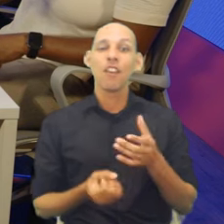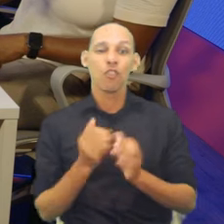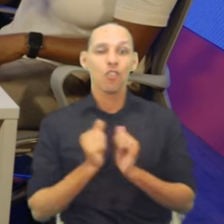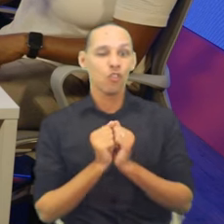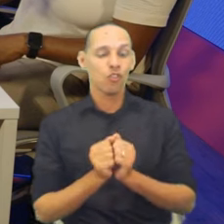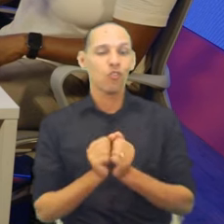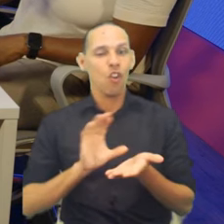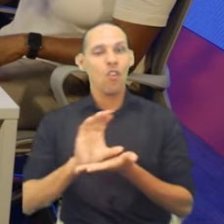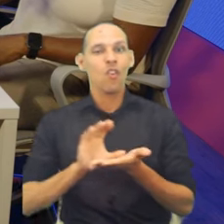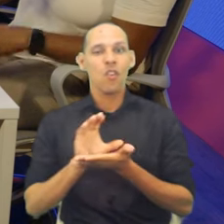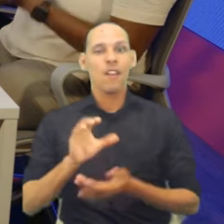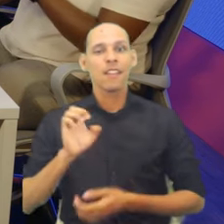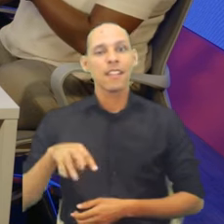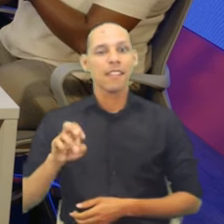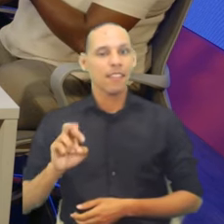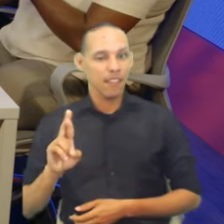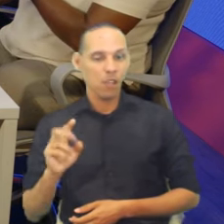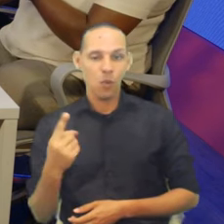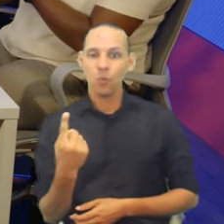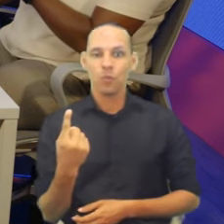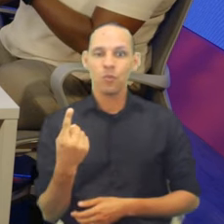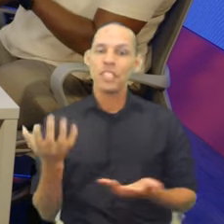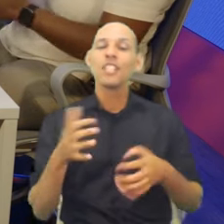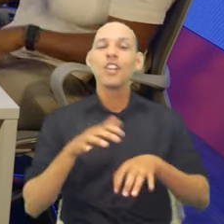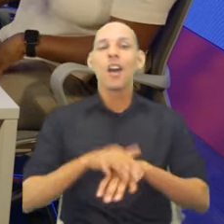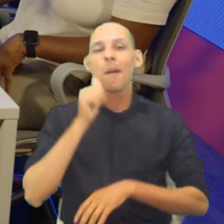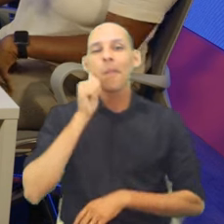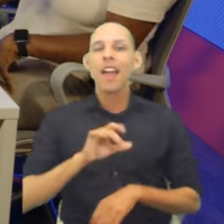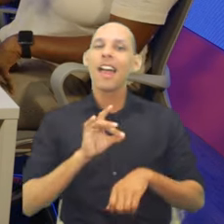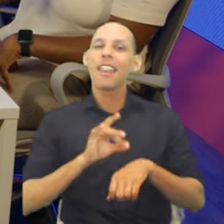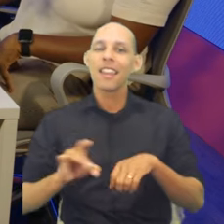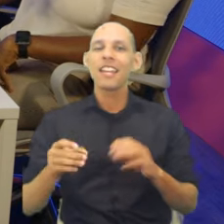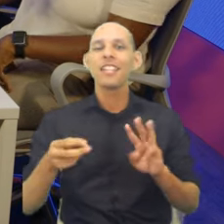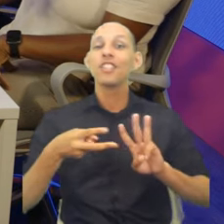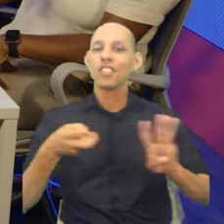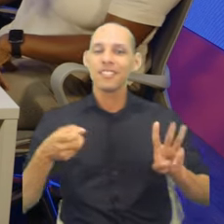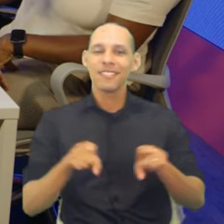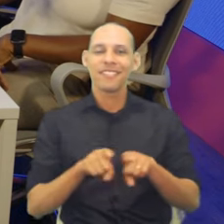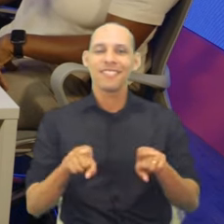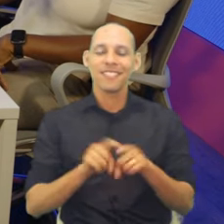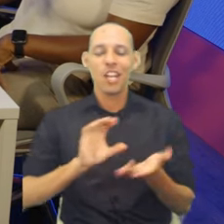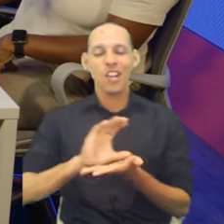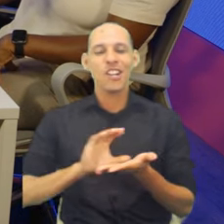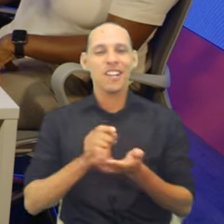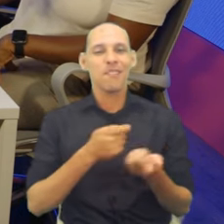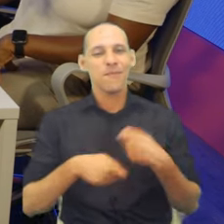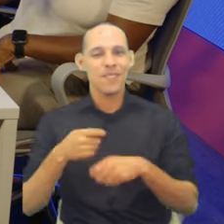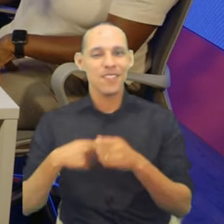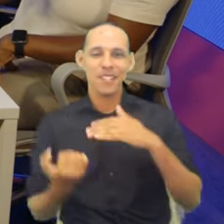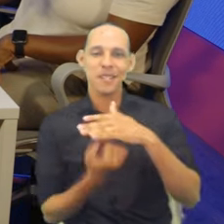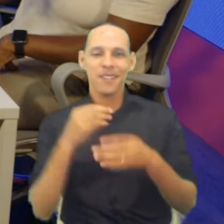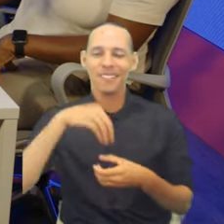do conselheira 101 programa que Visa a inclusão de mulheres negras e indígenas em conselhos de administração de